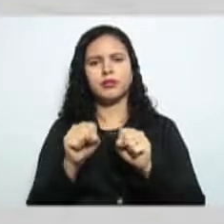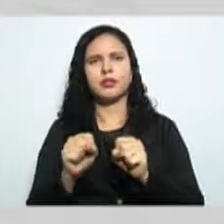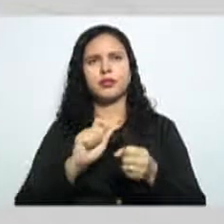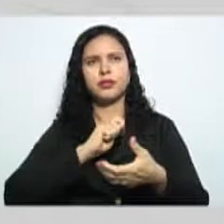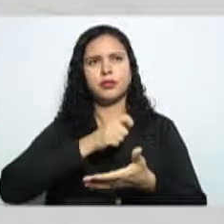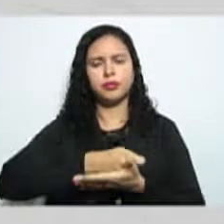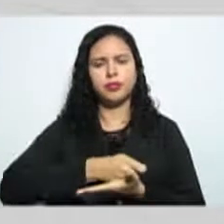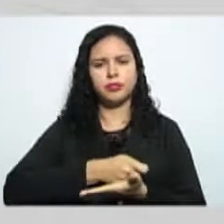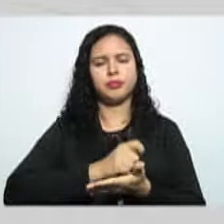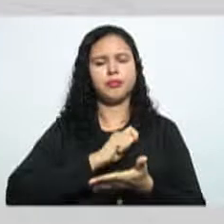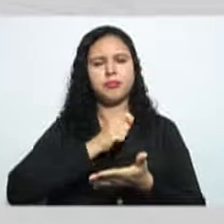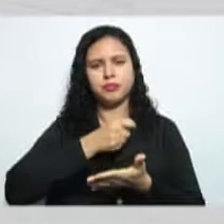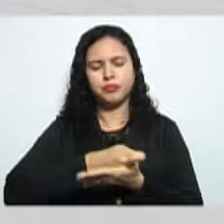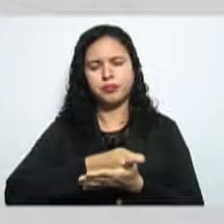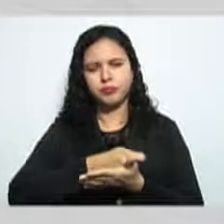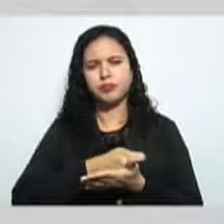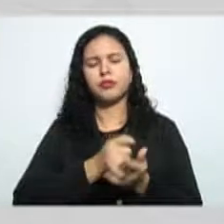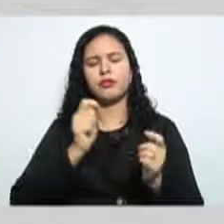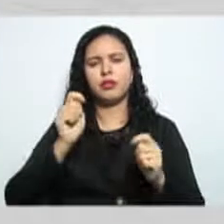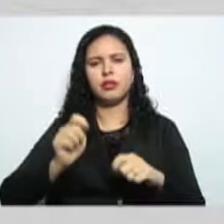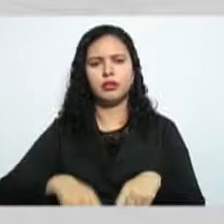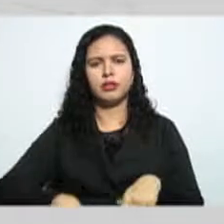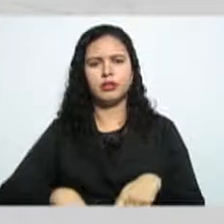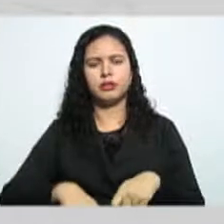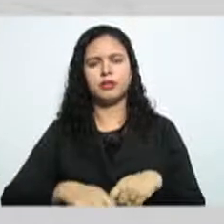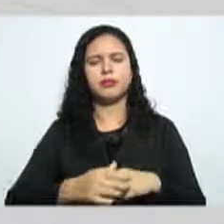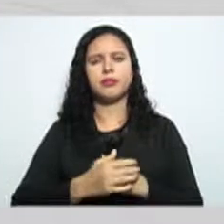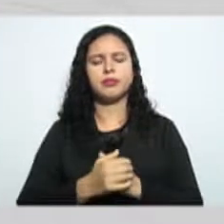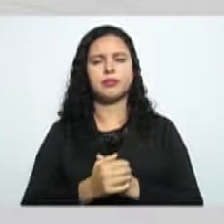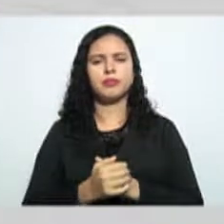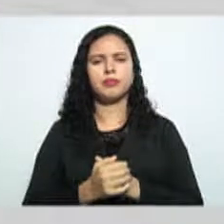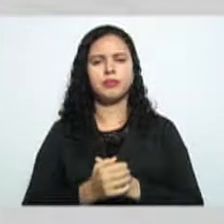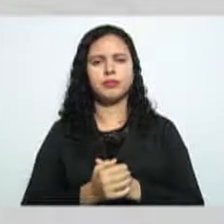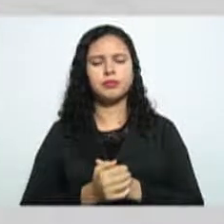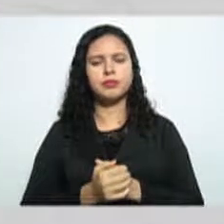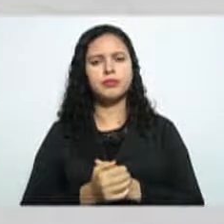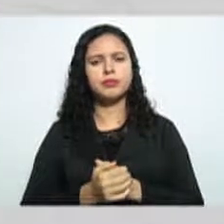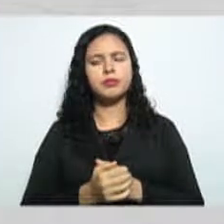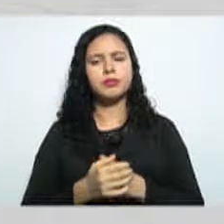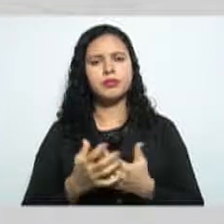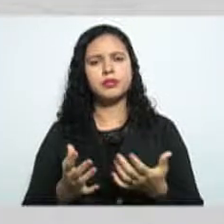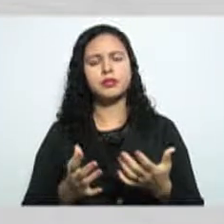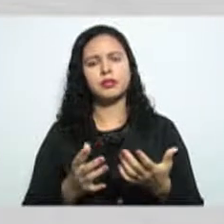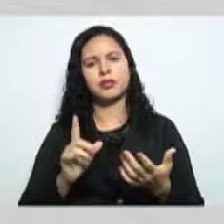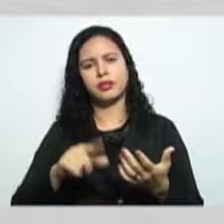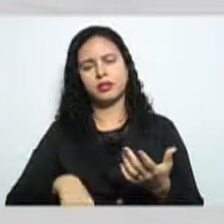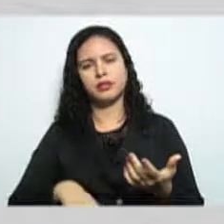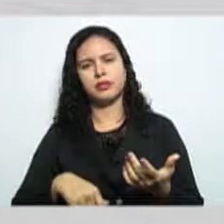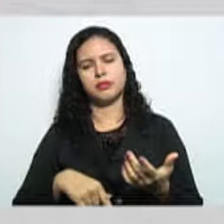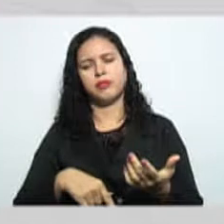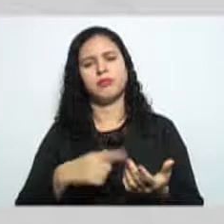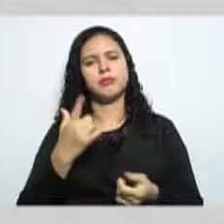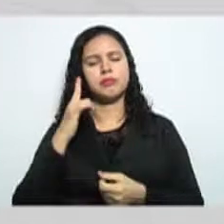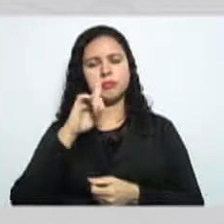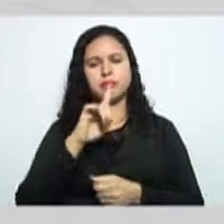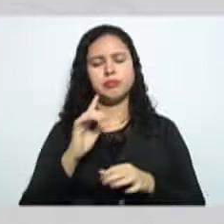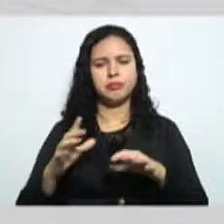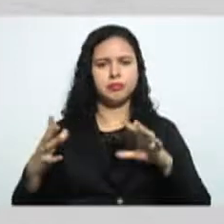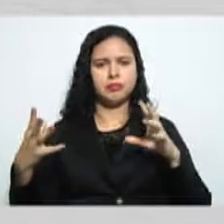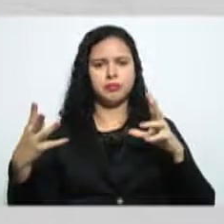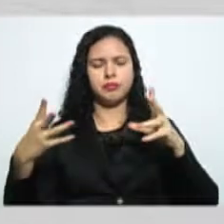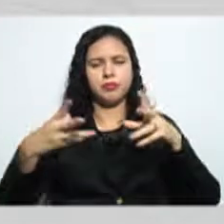quanto mais baratas as coisas ficam, maior é meu poder de compra. Então é um mundo de ganha-ganha para todo